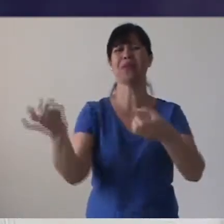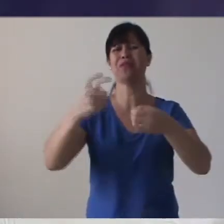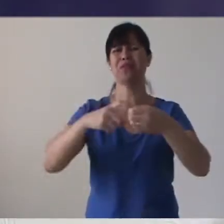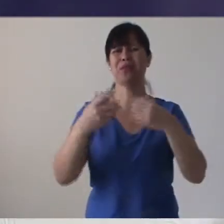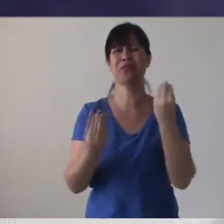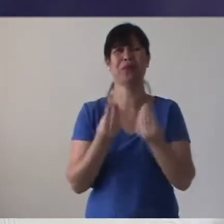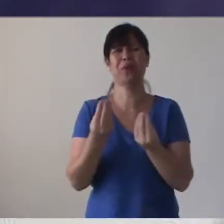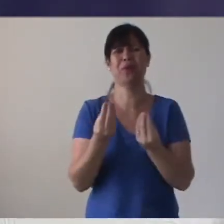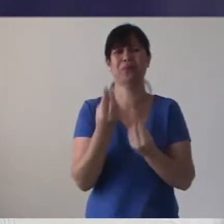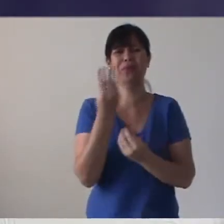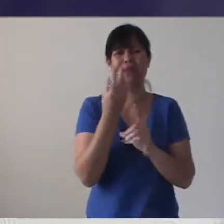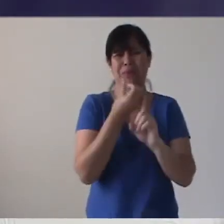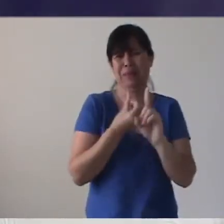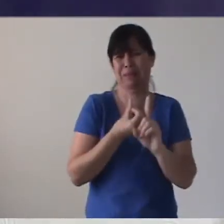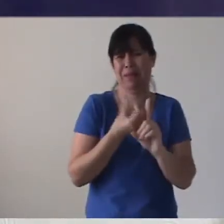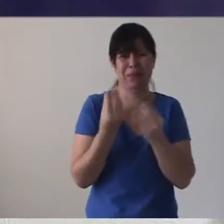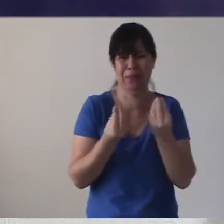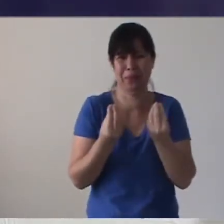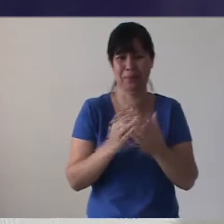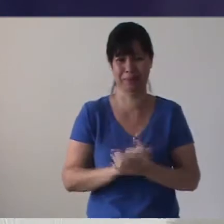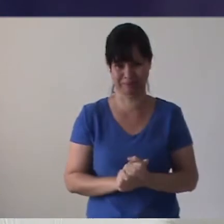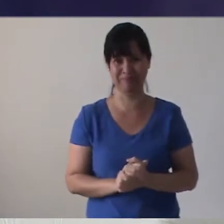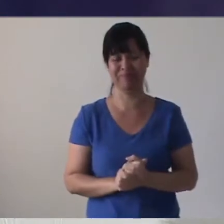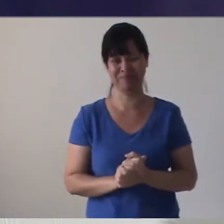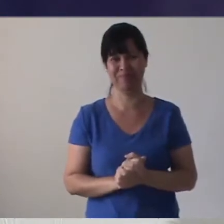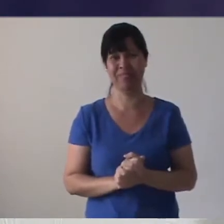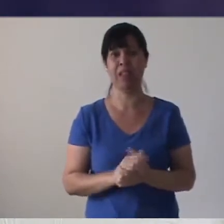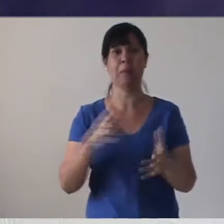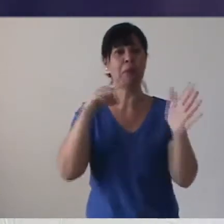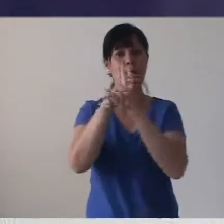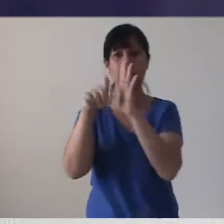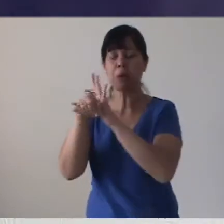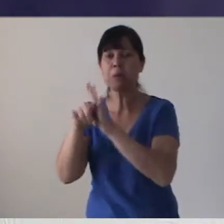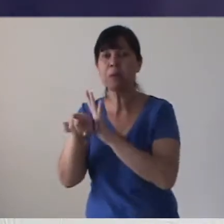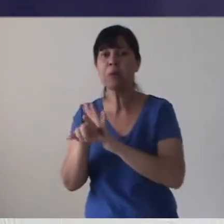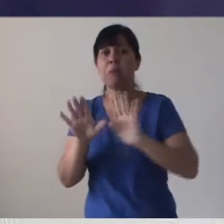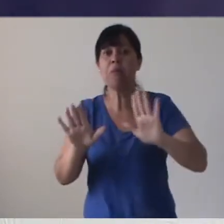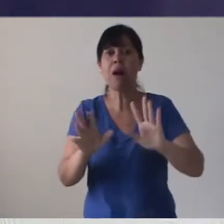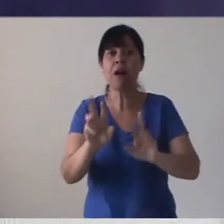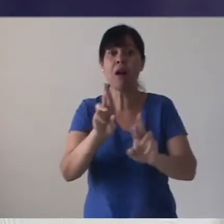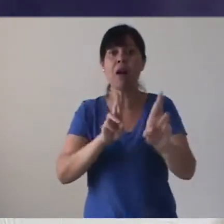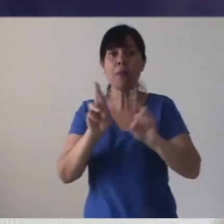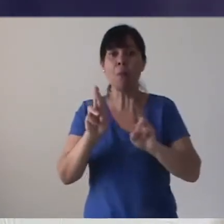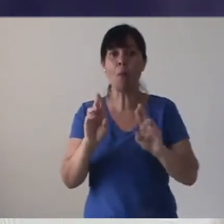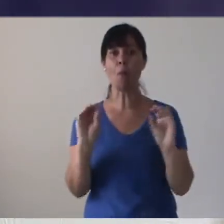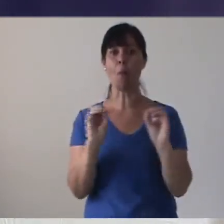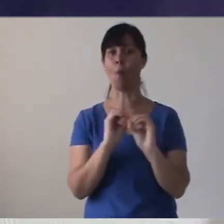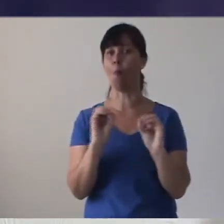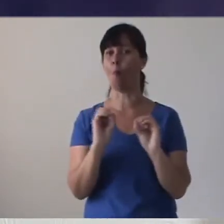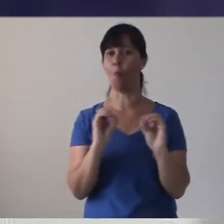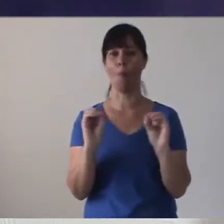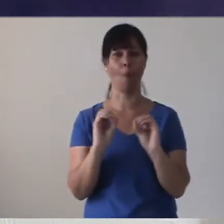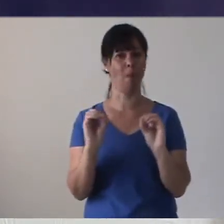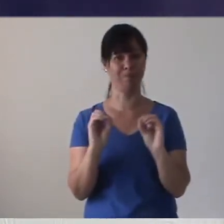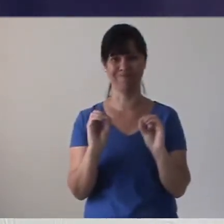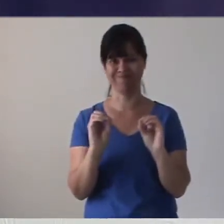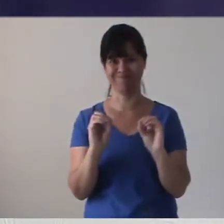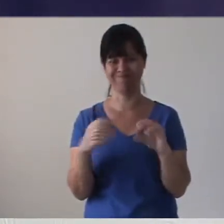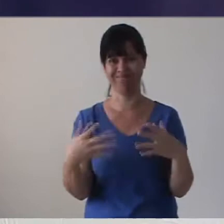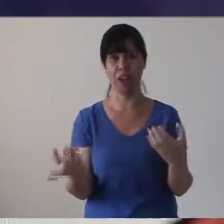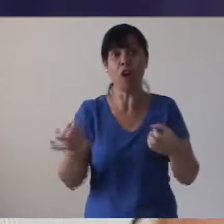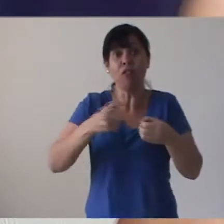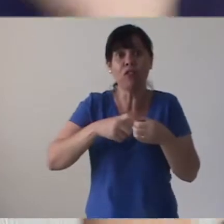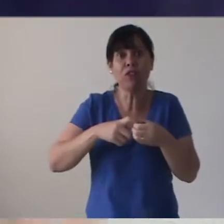esse processo, né? Então, muitas questões e nenhuma resposta. Vai voltar quando?